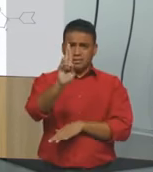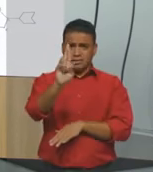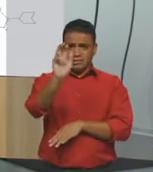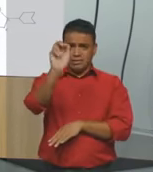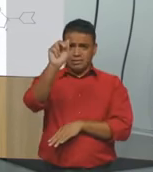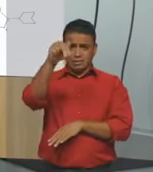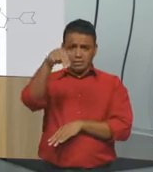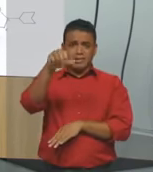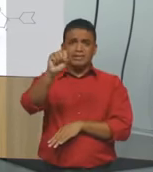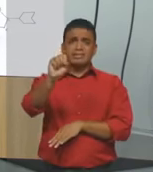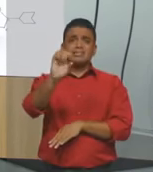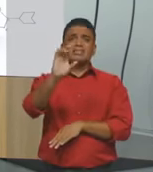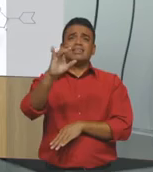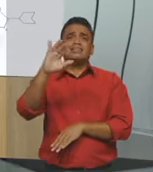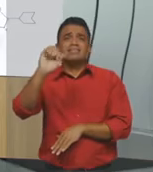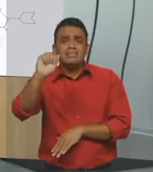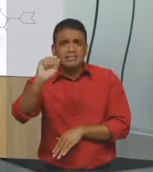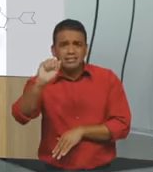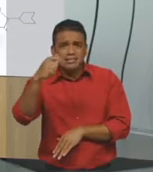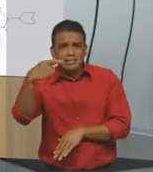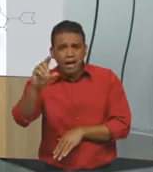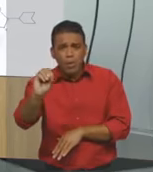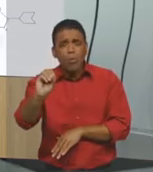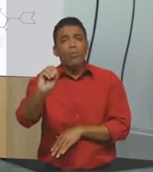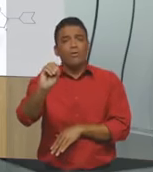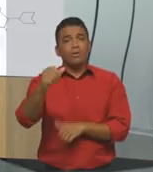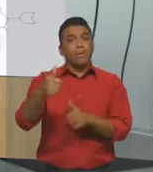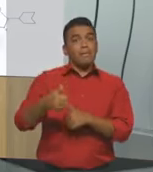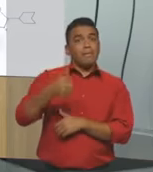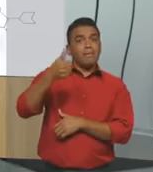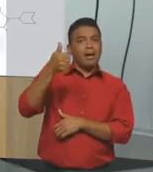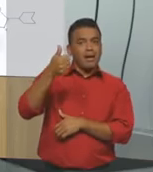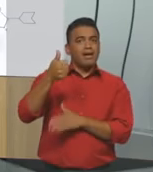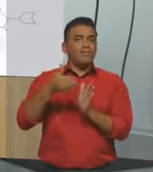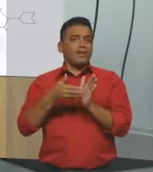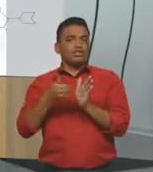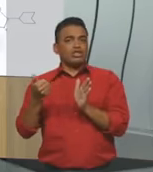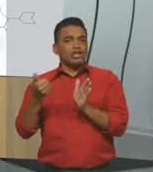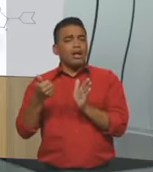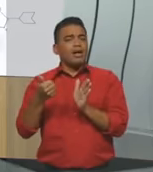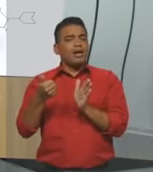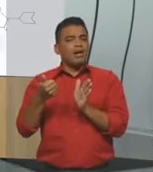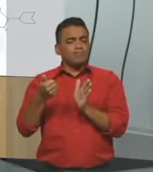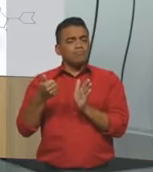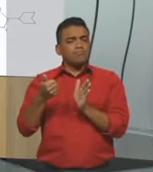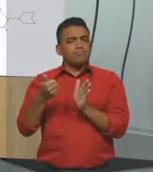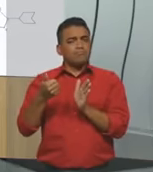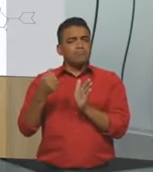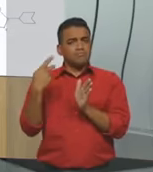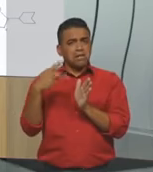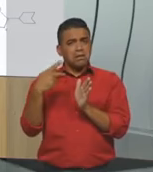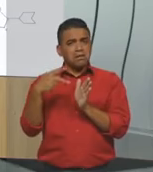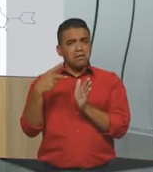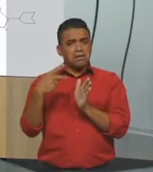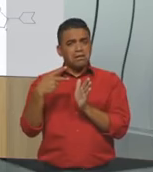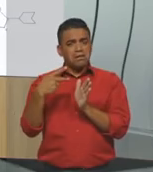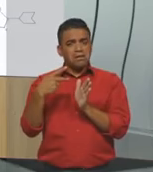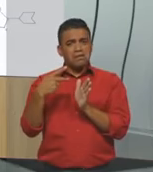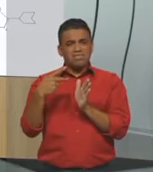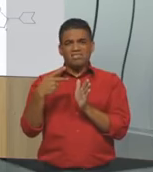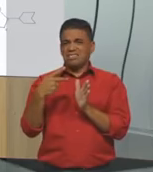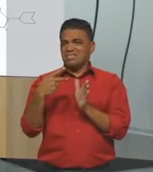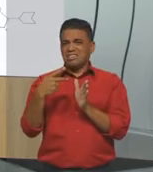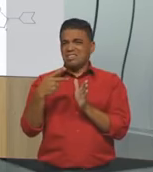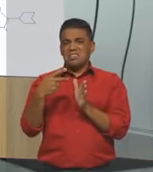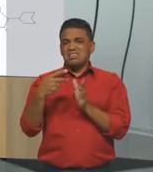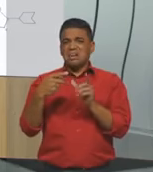esse então transcrito primário que nós vamos chamar, vai ser retirado dele, esses introns, que são genes